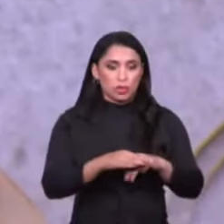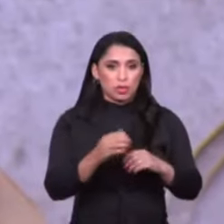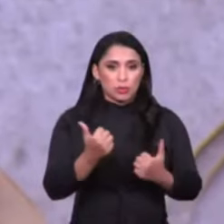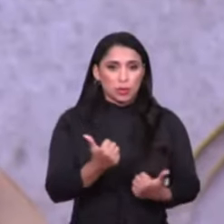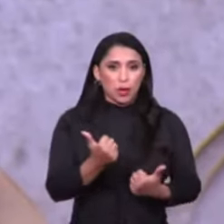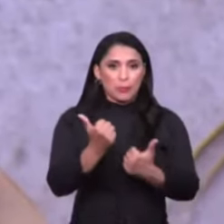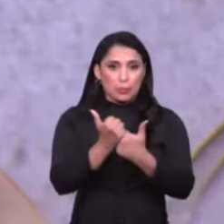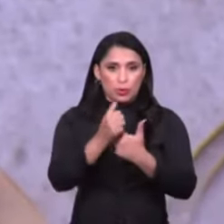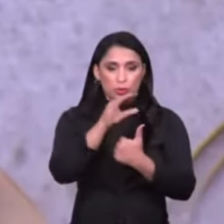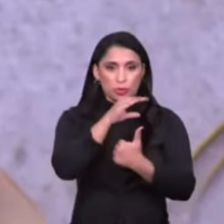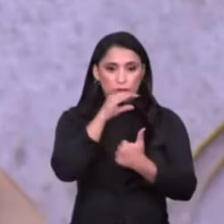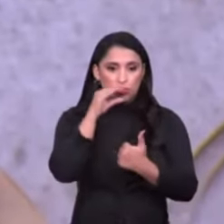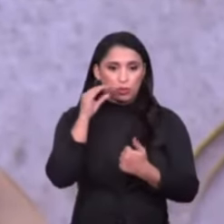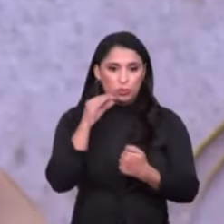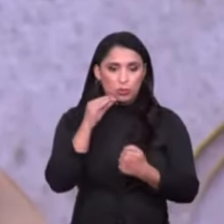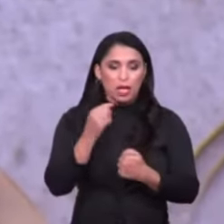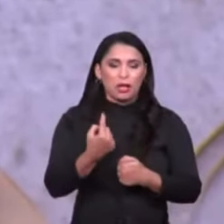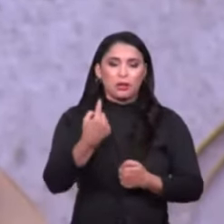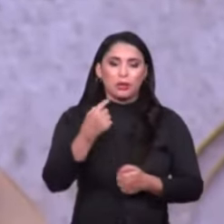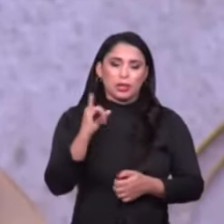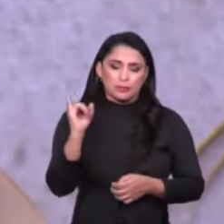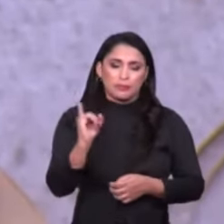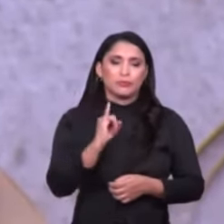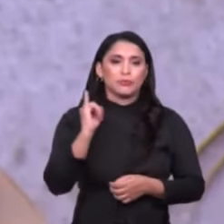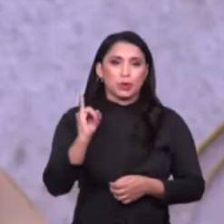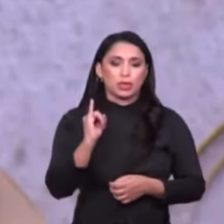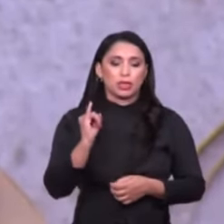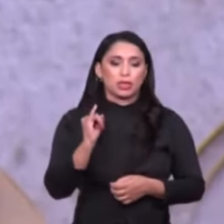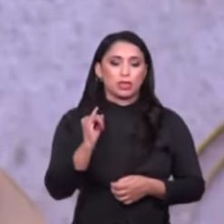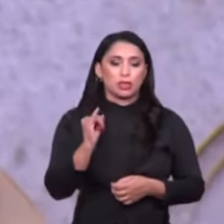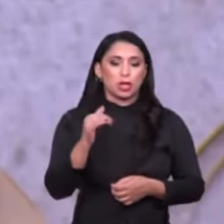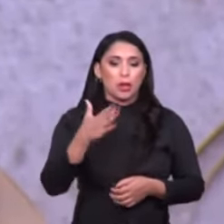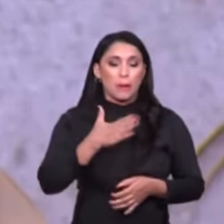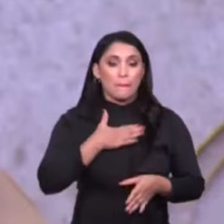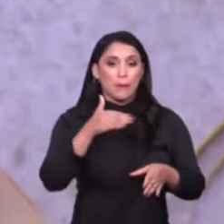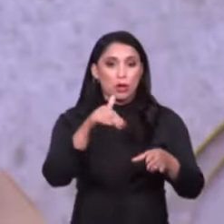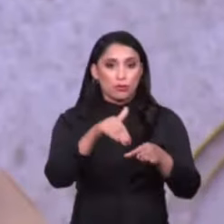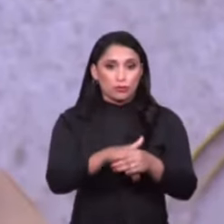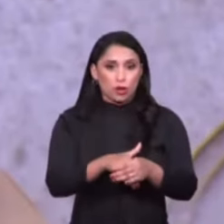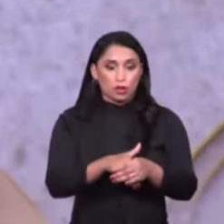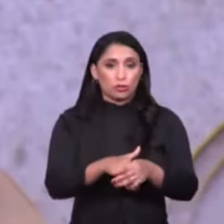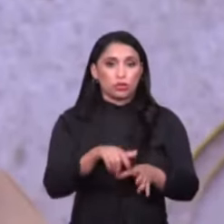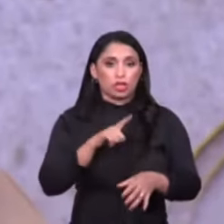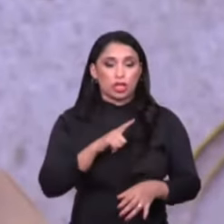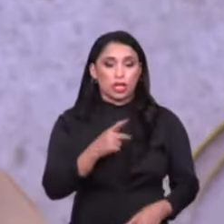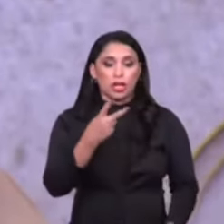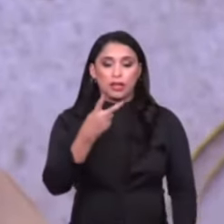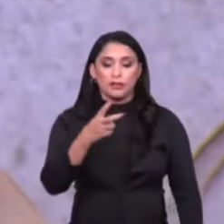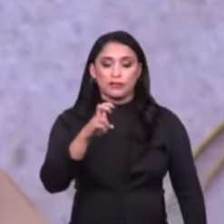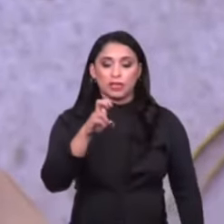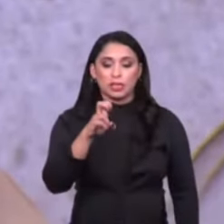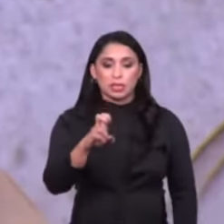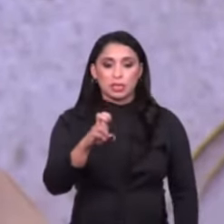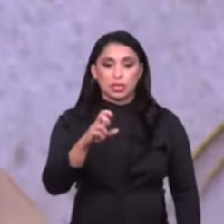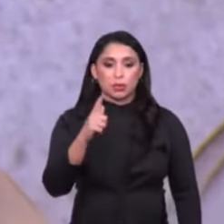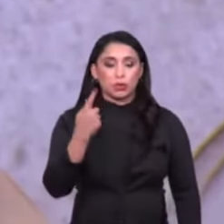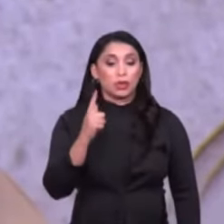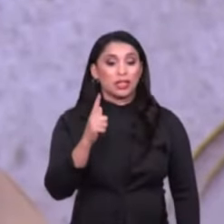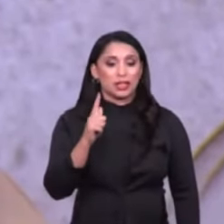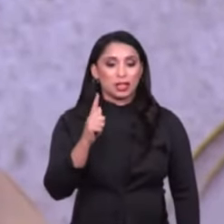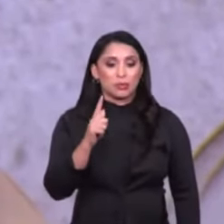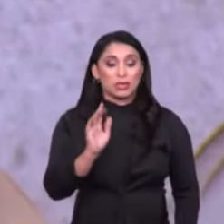ministro Celso de Mello, que era muito importante, o meu voto formal constou 25 gramas. Mas eu agora, nesse